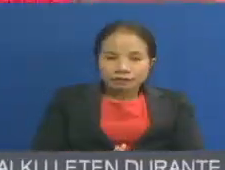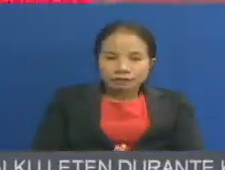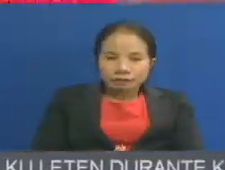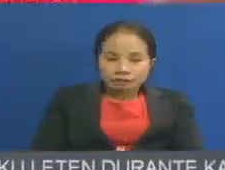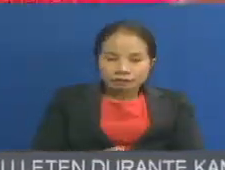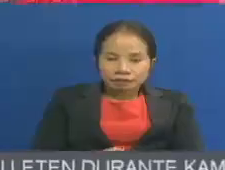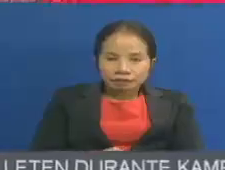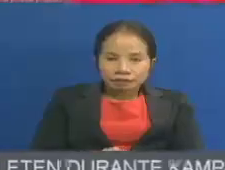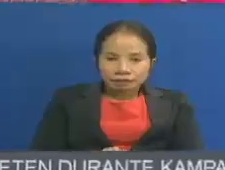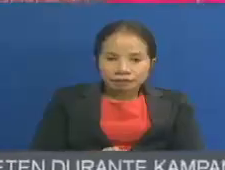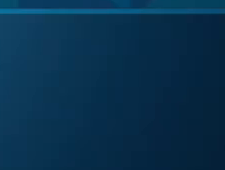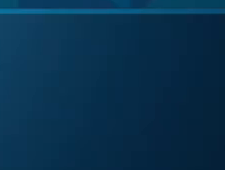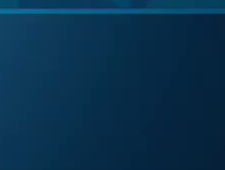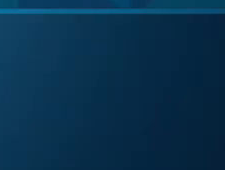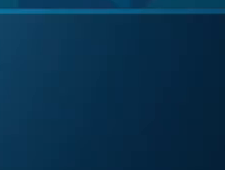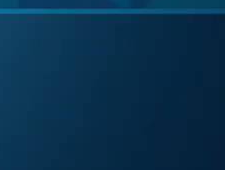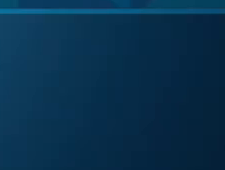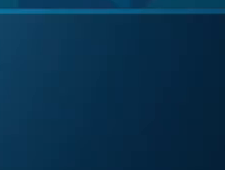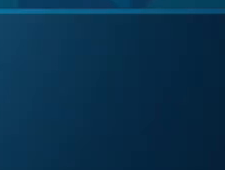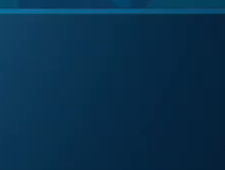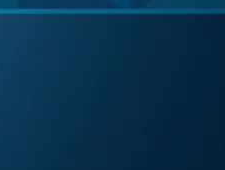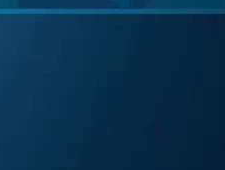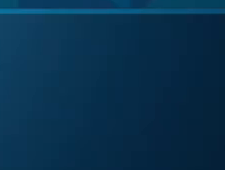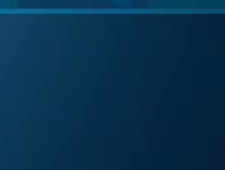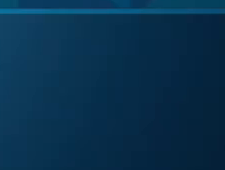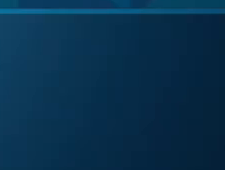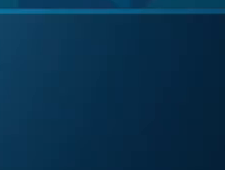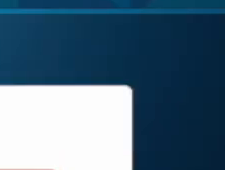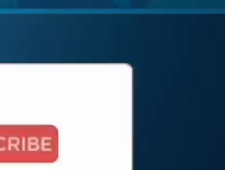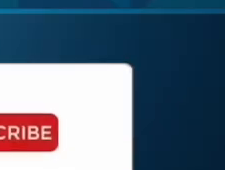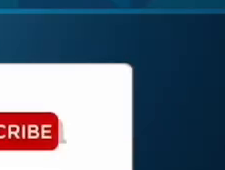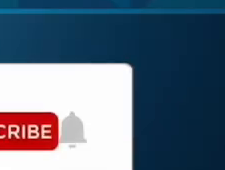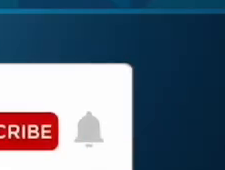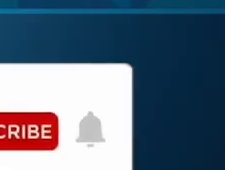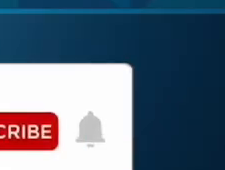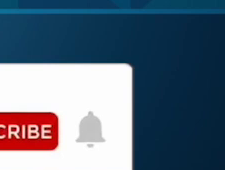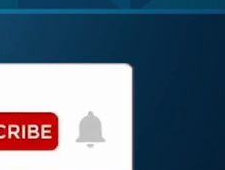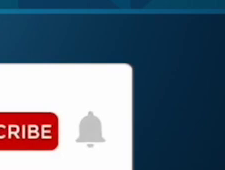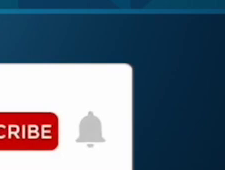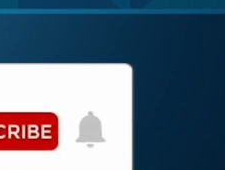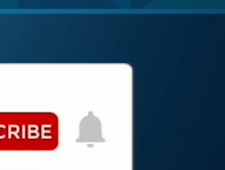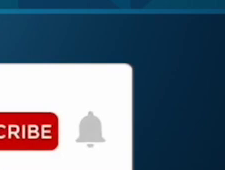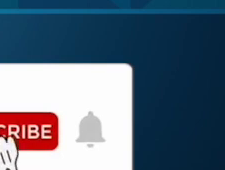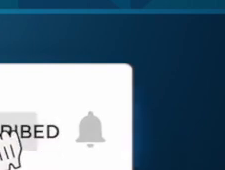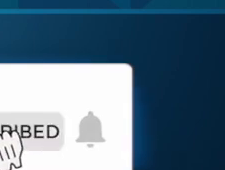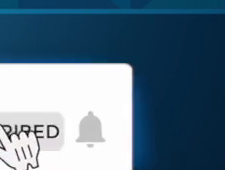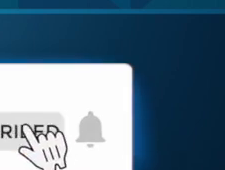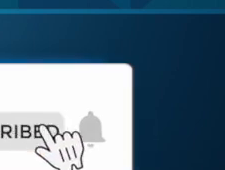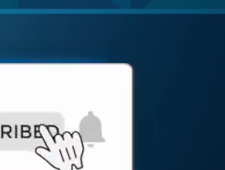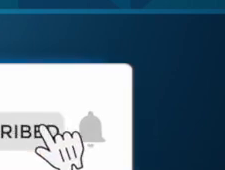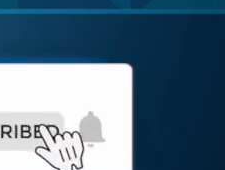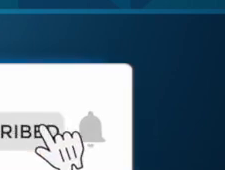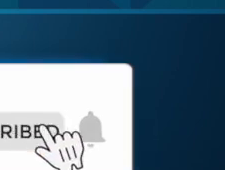L. RTTL. A tu retan informação factuais não atuais, que te haluha, inscreva